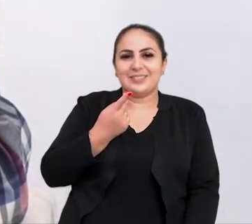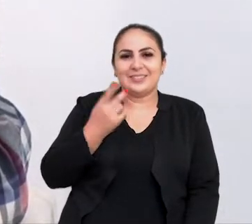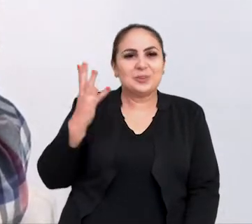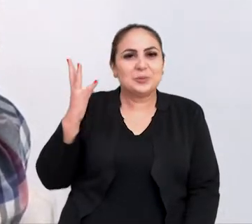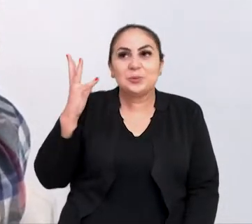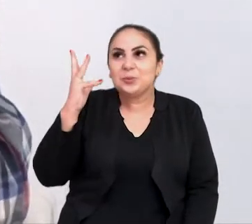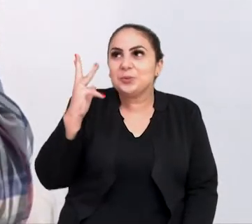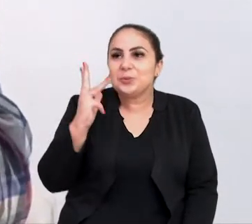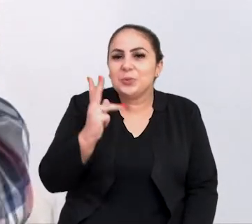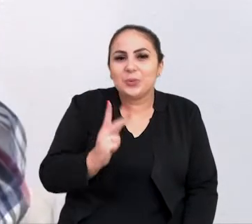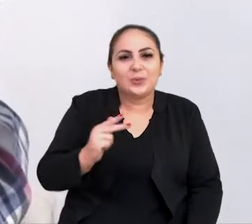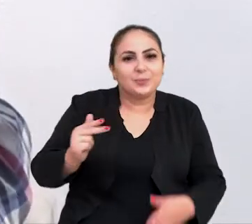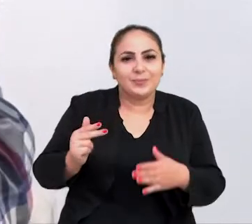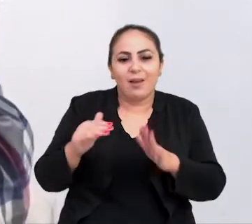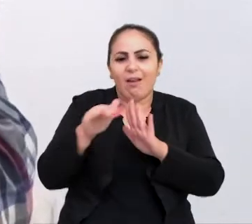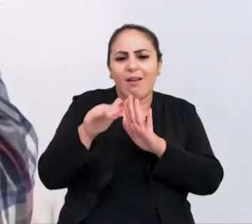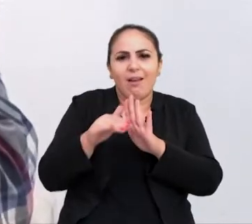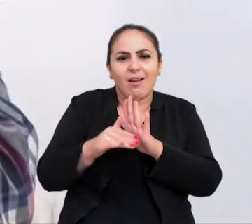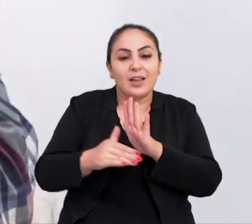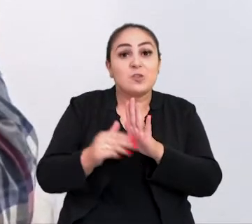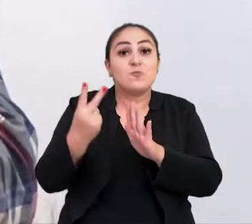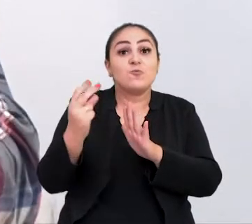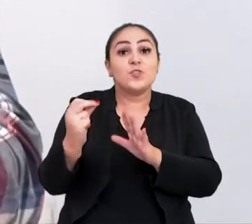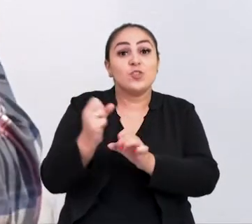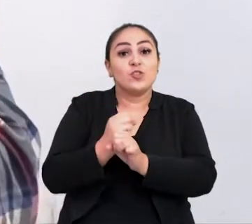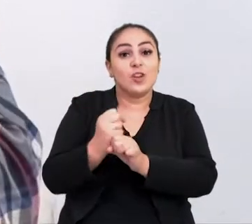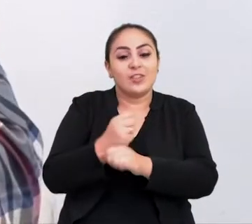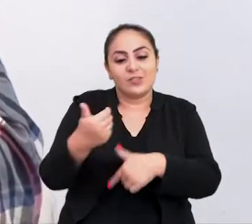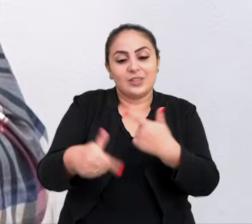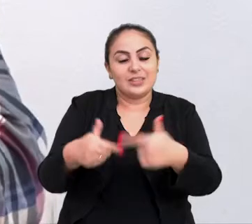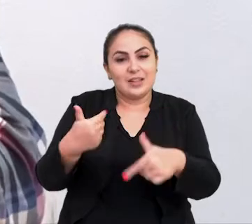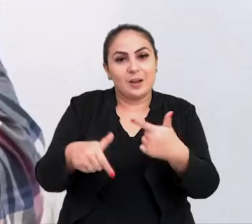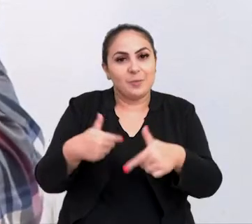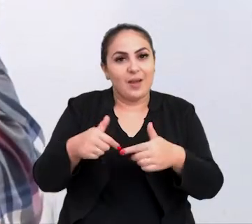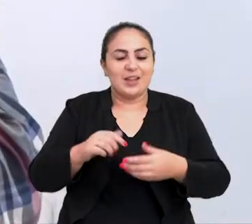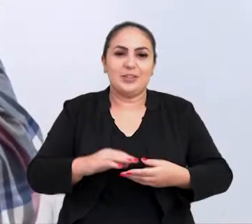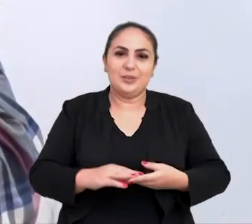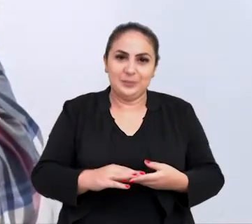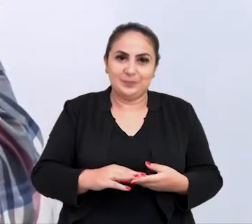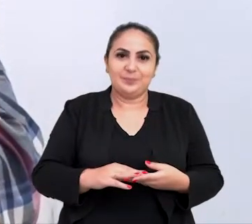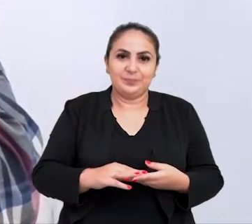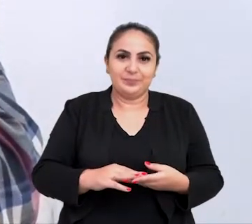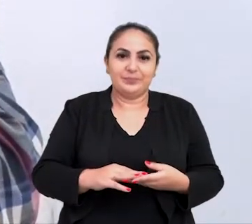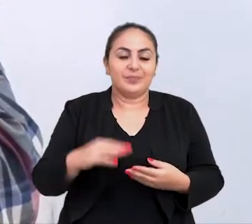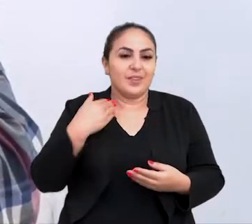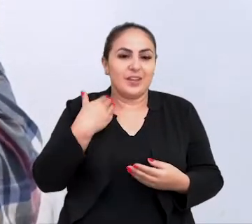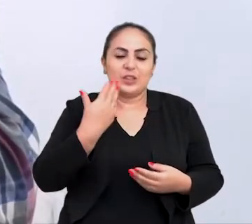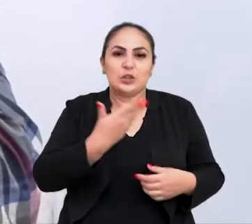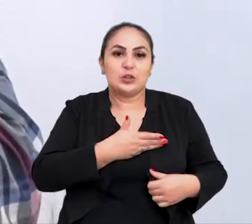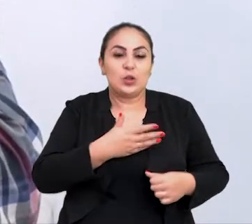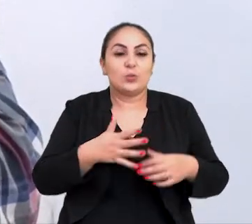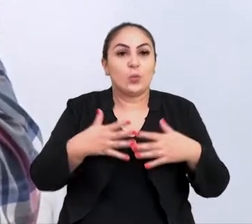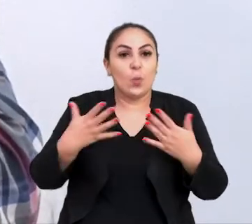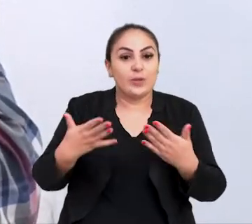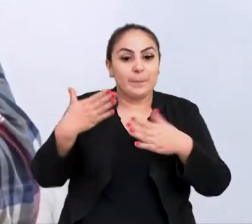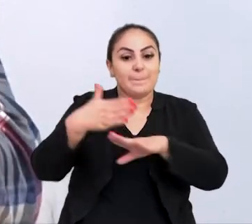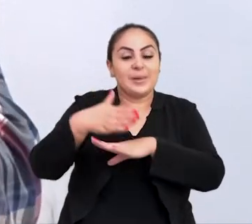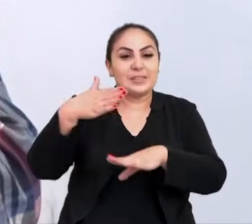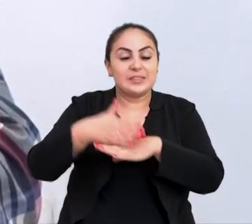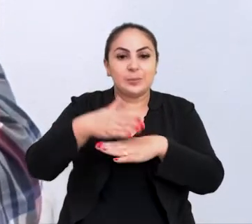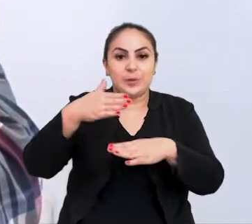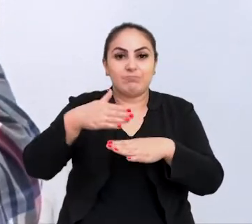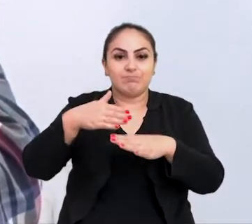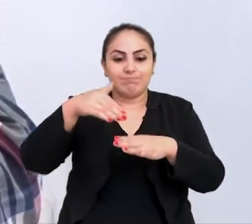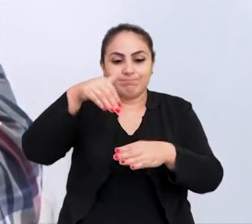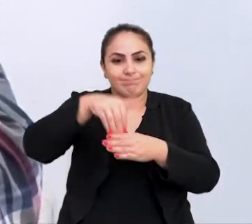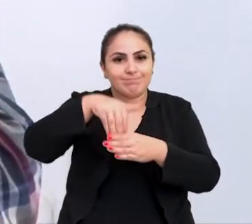falar, ver toda a trajetória. Lá se vão 20 anos, né, de trabalho. E a gente, quando participa